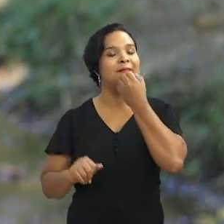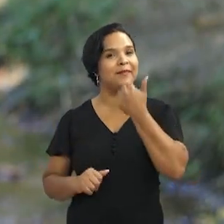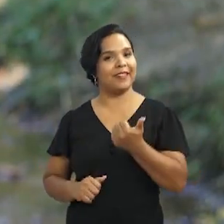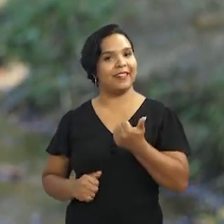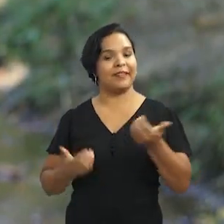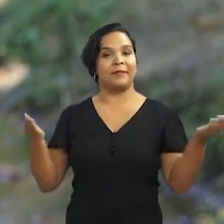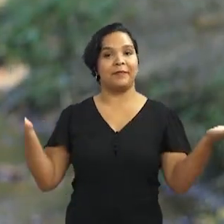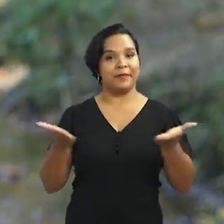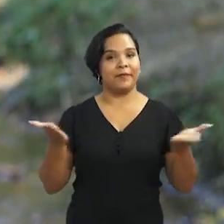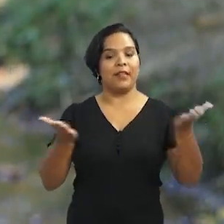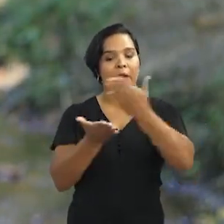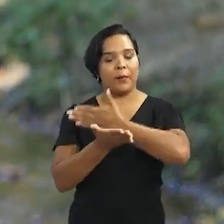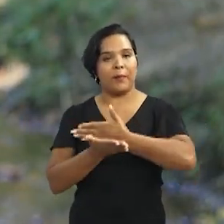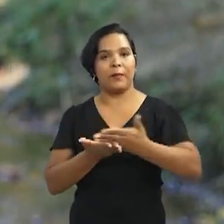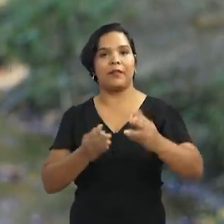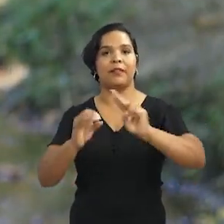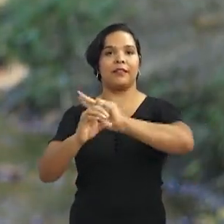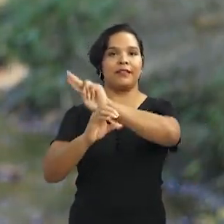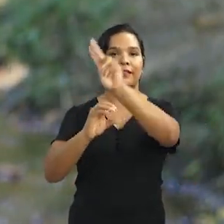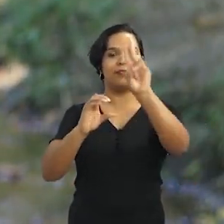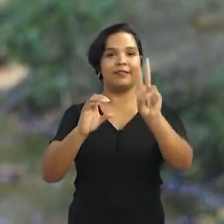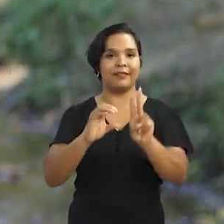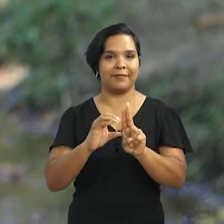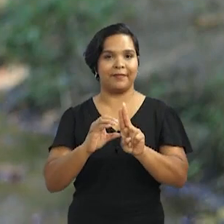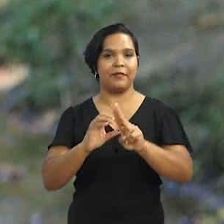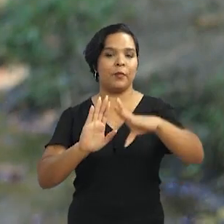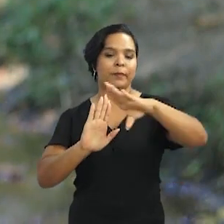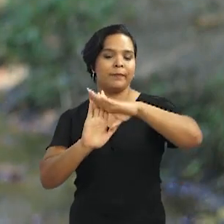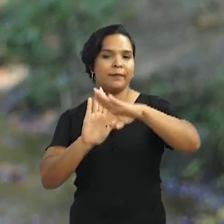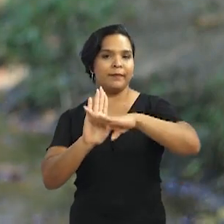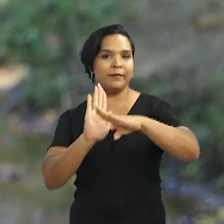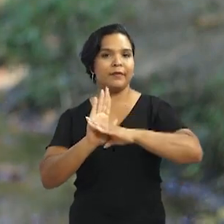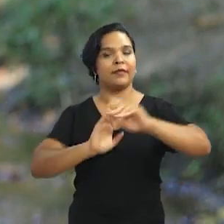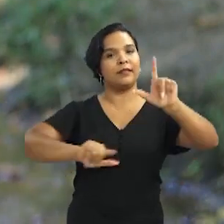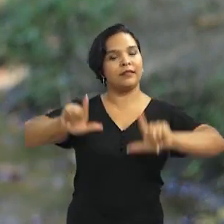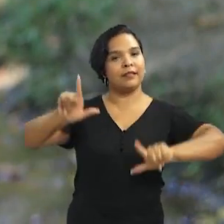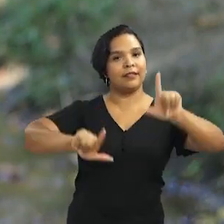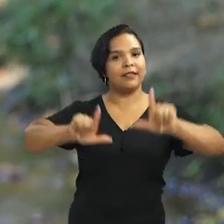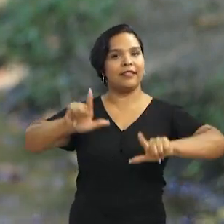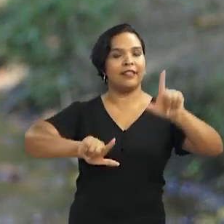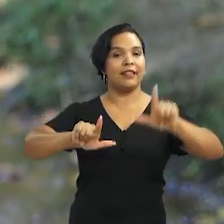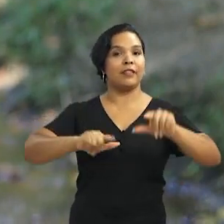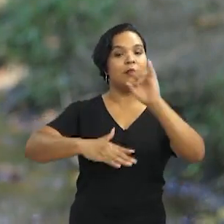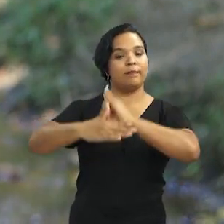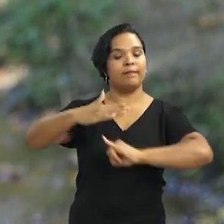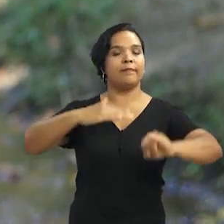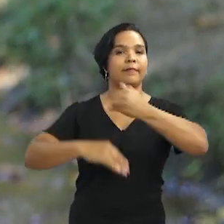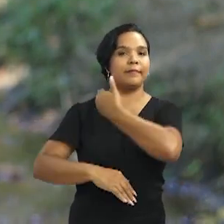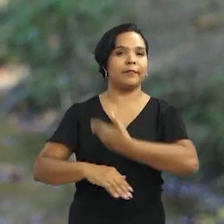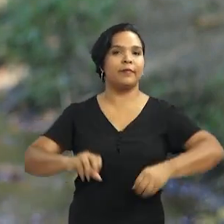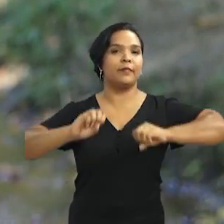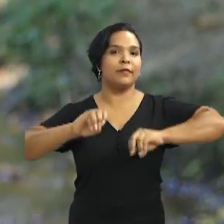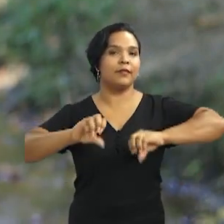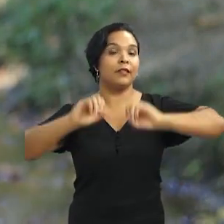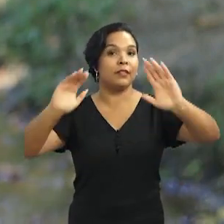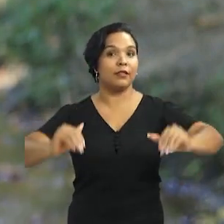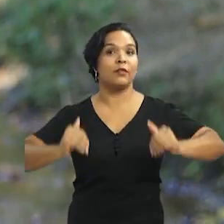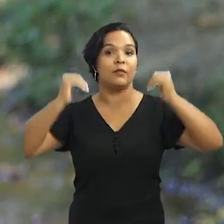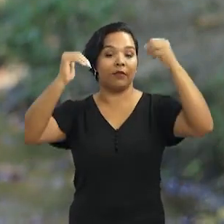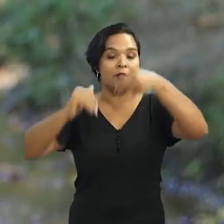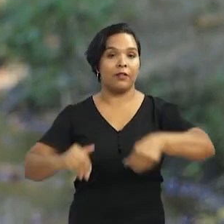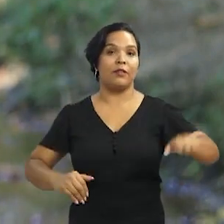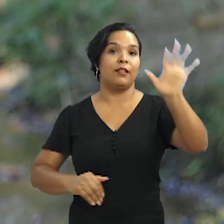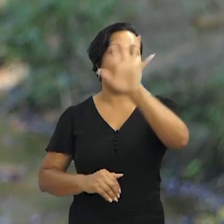Olá, tudo bem? A partir de agora começa mais um Universiência, um programa feito por TVs e instituições públicas de ensino